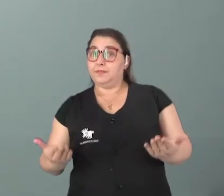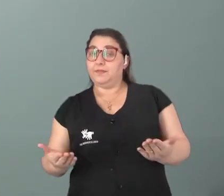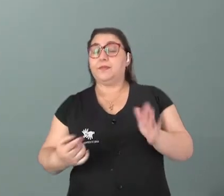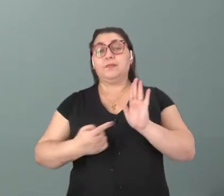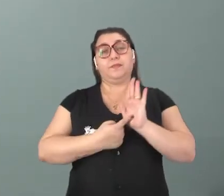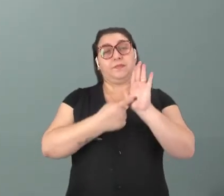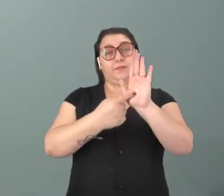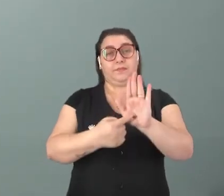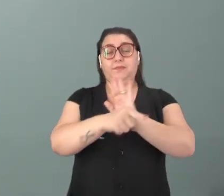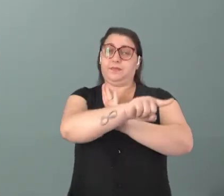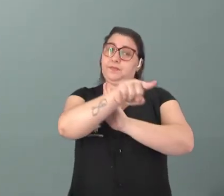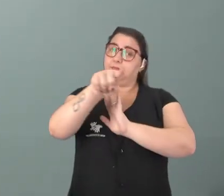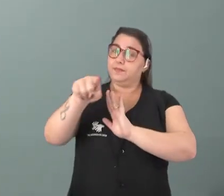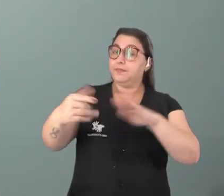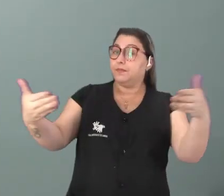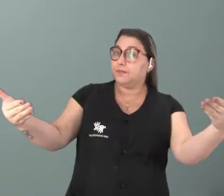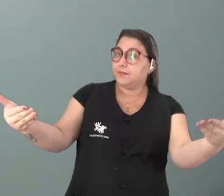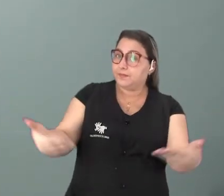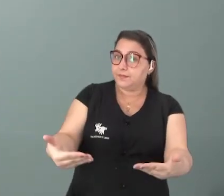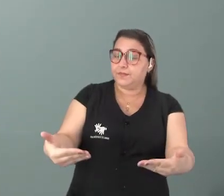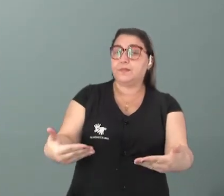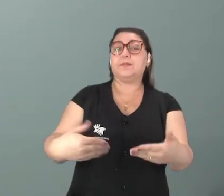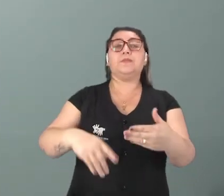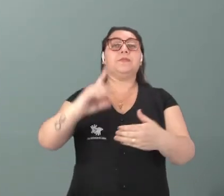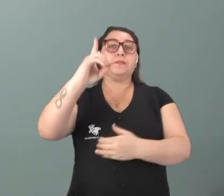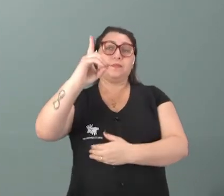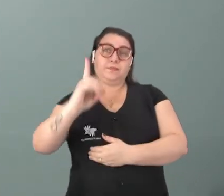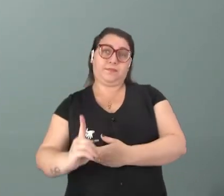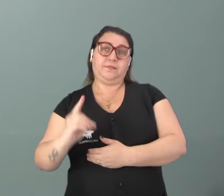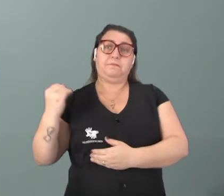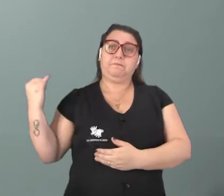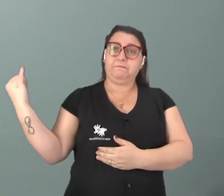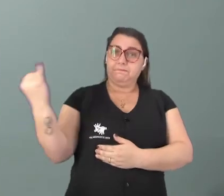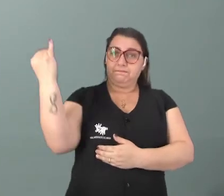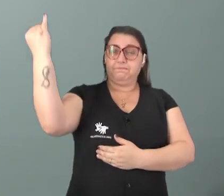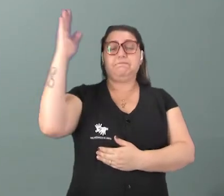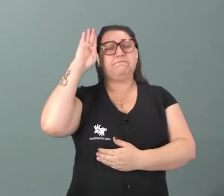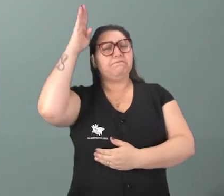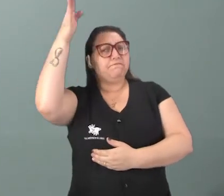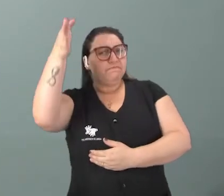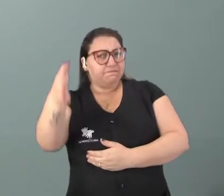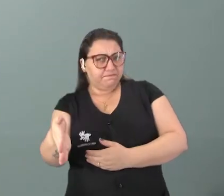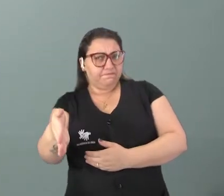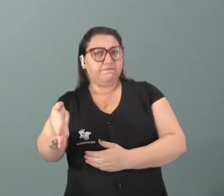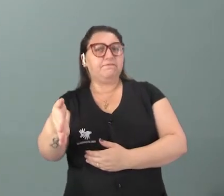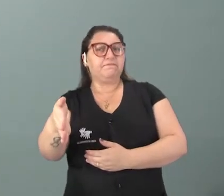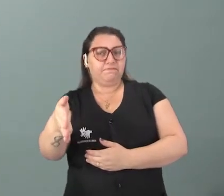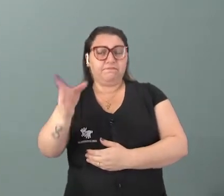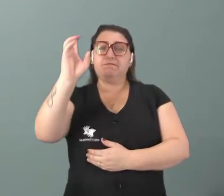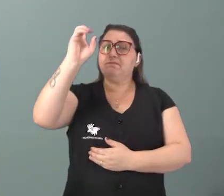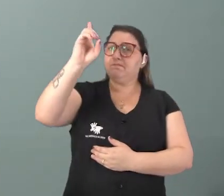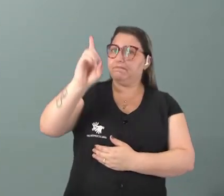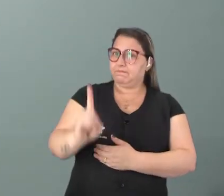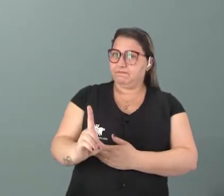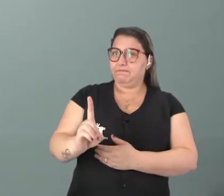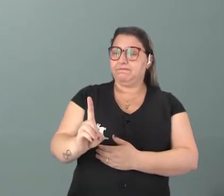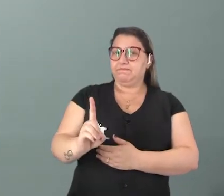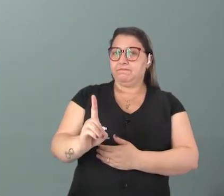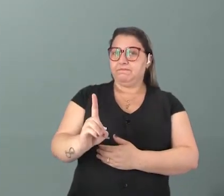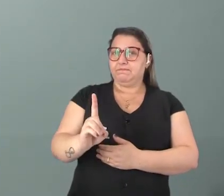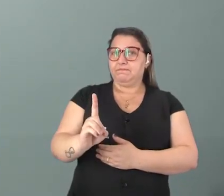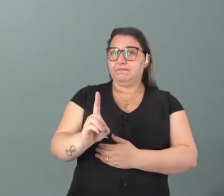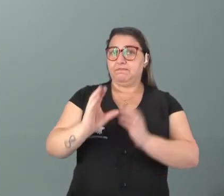vou apresentar para vocês agora os direitos fundamentais, os principais direitos